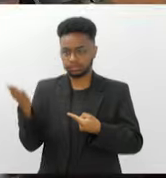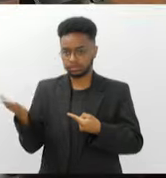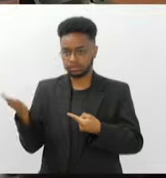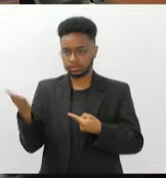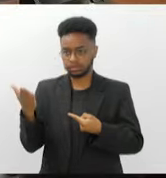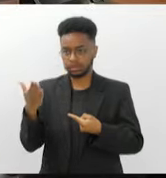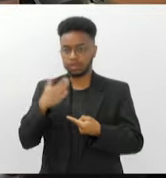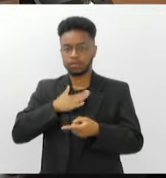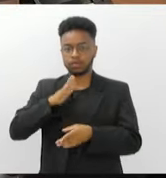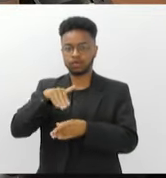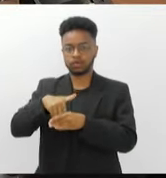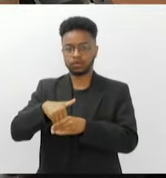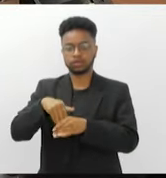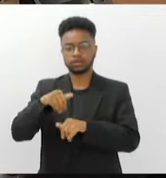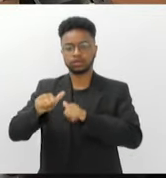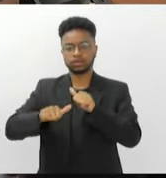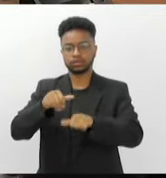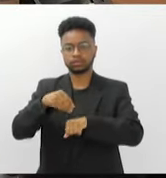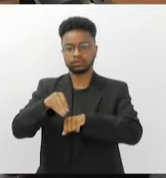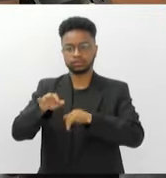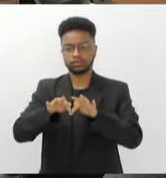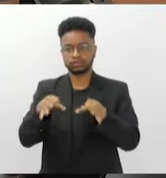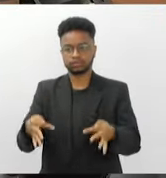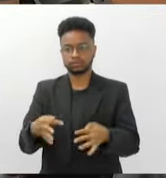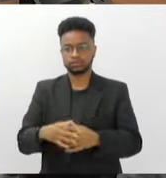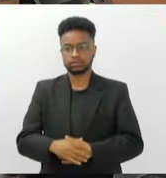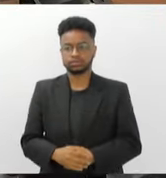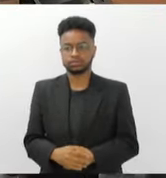pela transformação, indicação simples, senhor presidente.